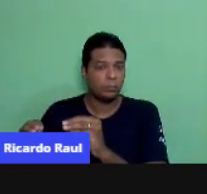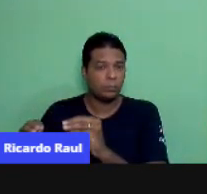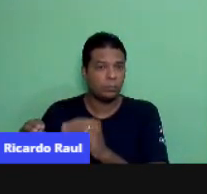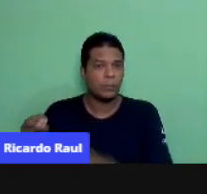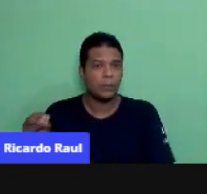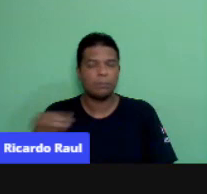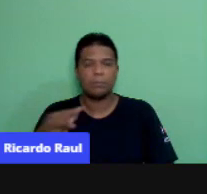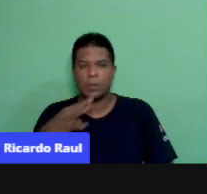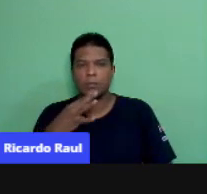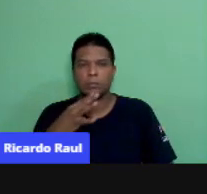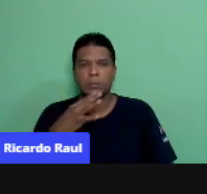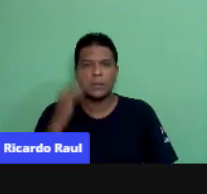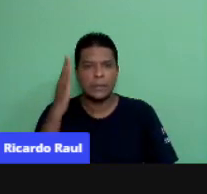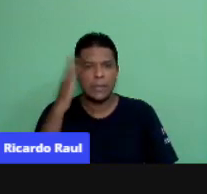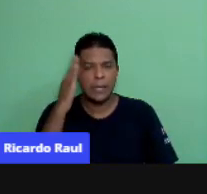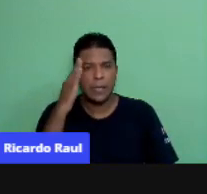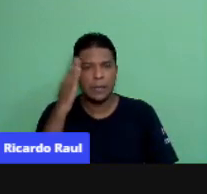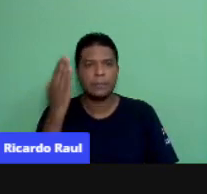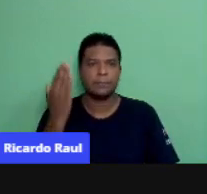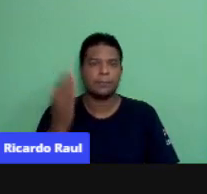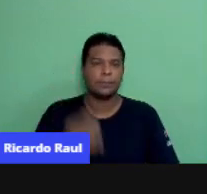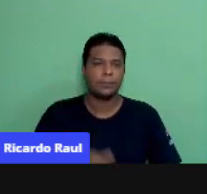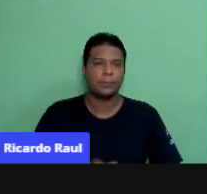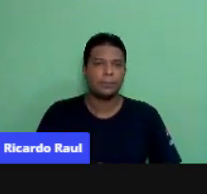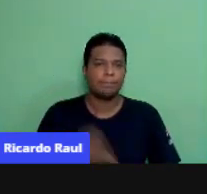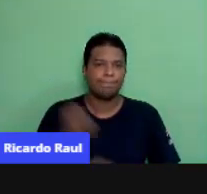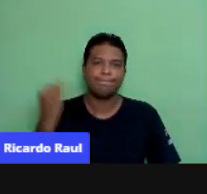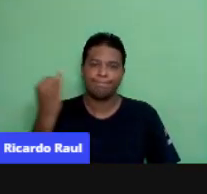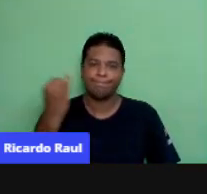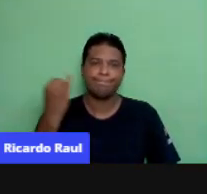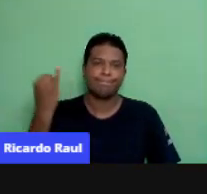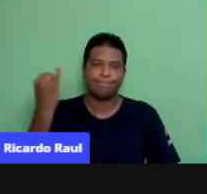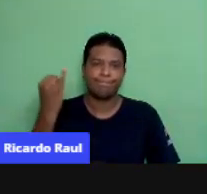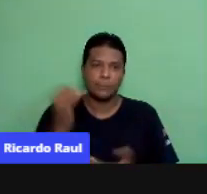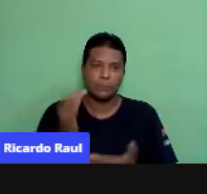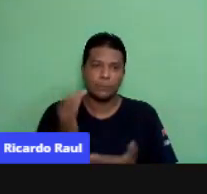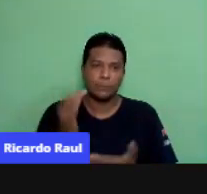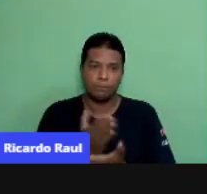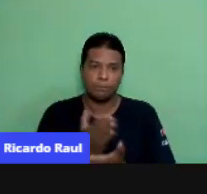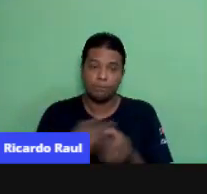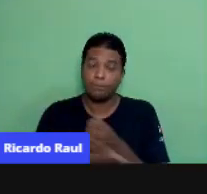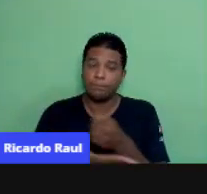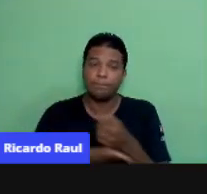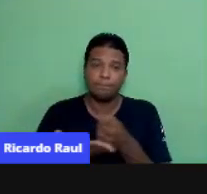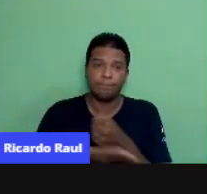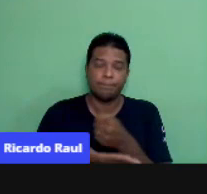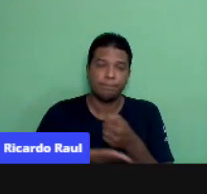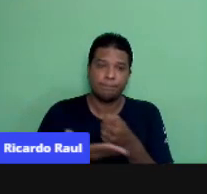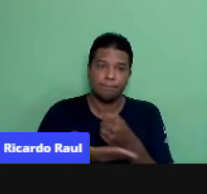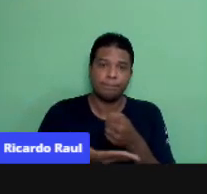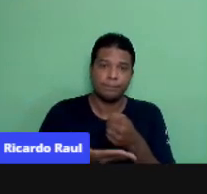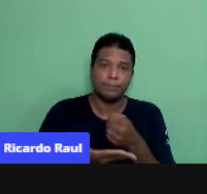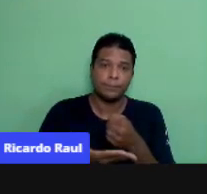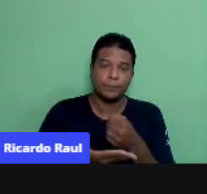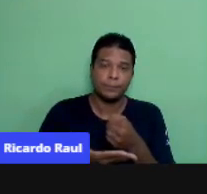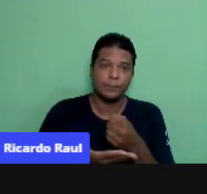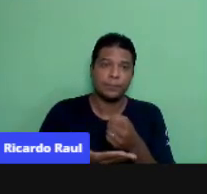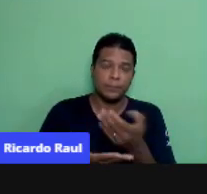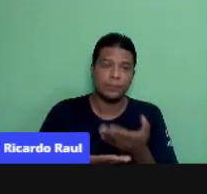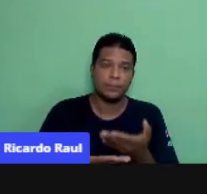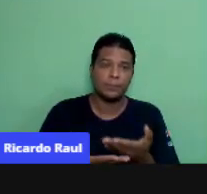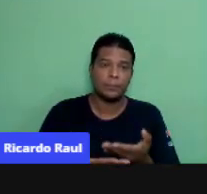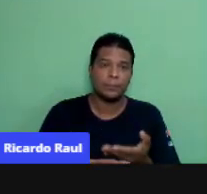de conhecimento, né? Então, essa é a importância do caderno base e que eles têm que estar